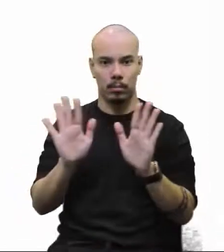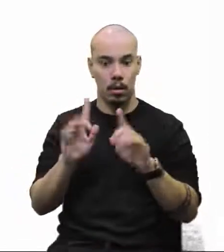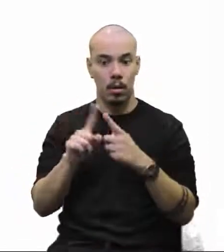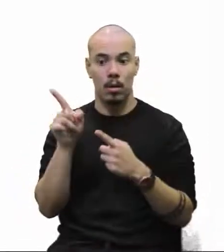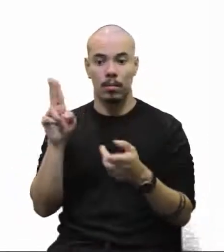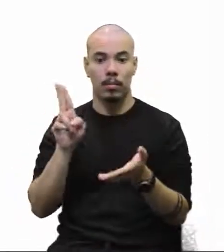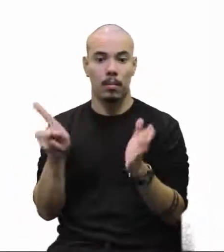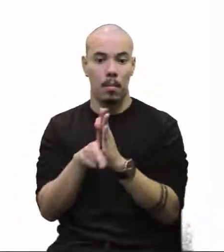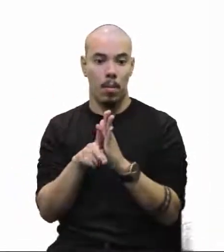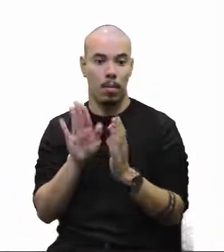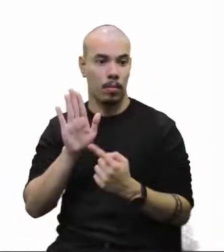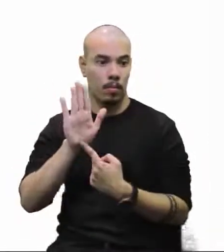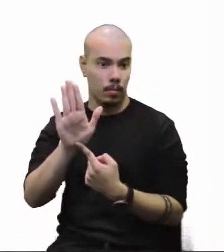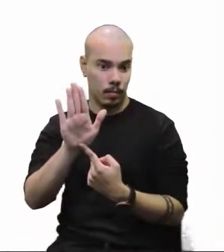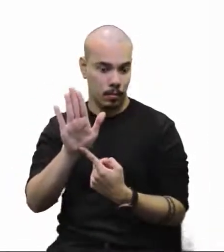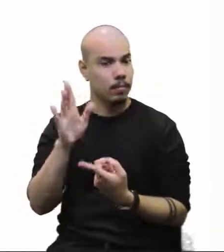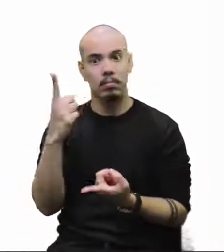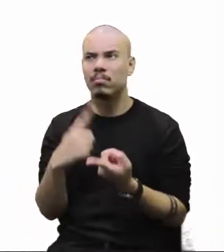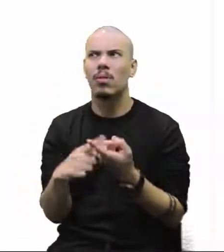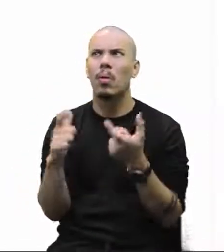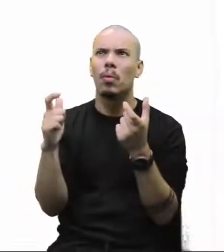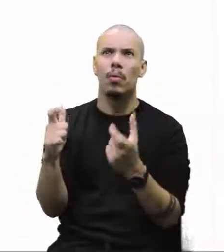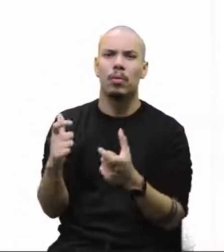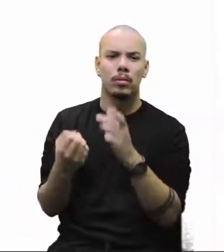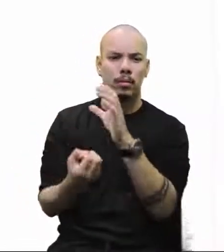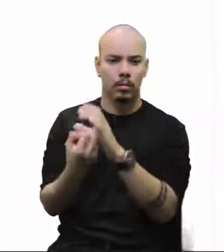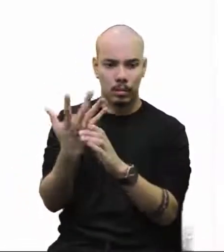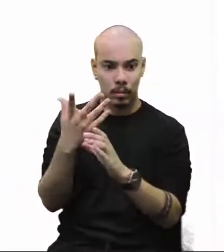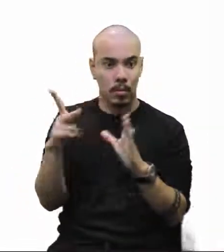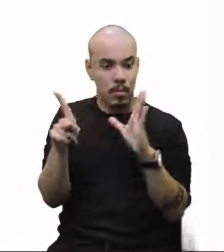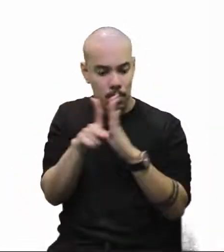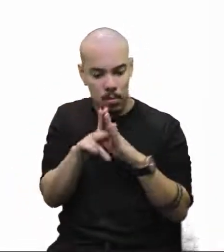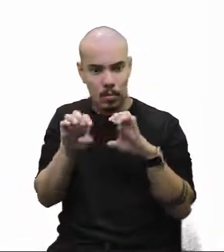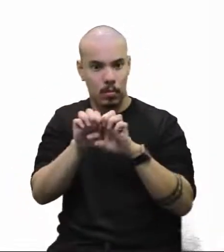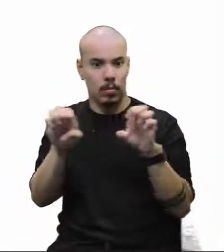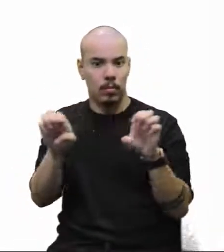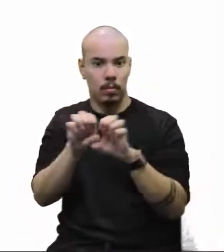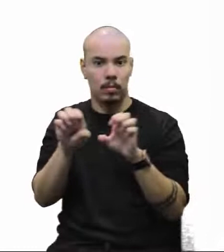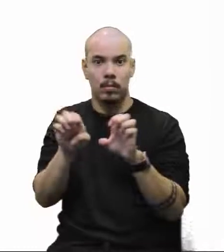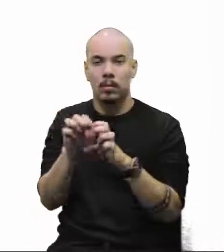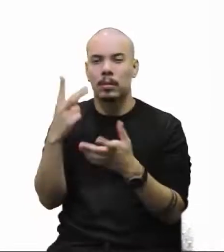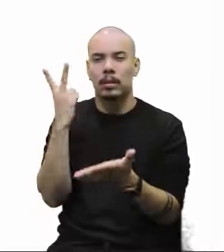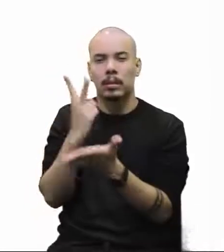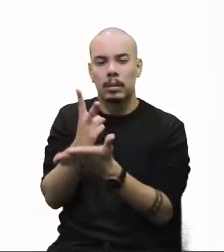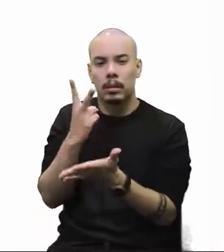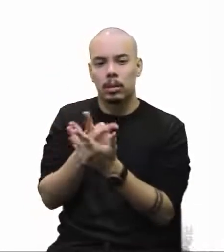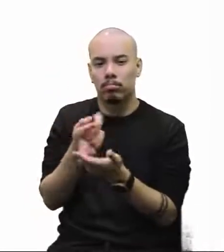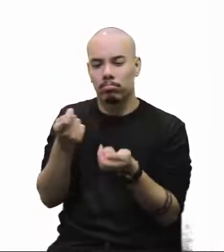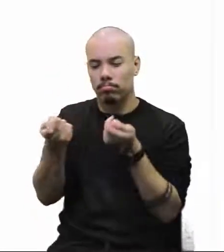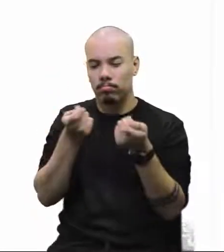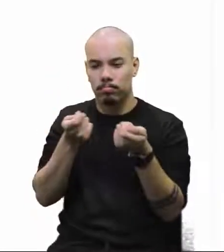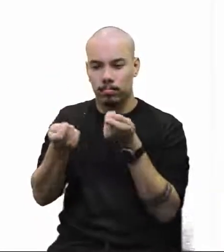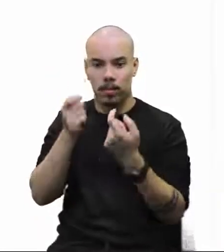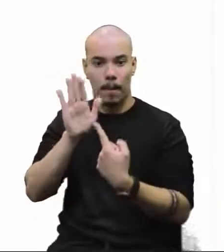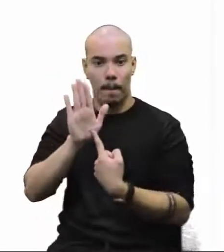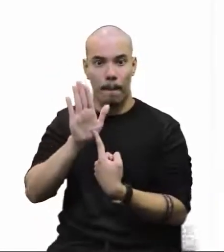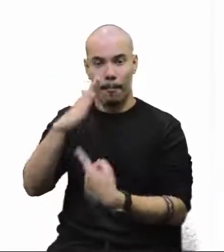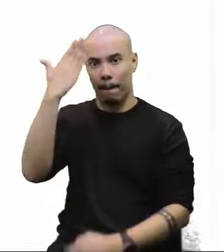demonstração. Aí ele vai dizer, mas por que apareceu isso aí? De onde veio? Vem das equações, de uma manipulação, mostrando que